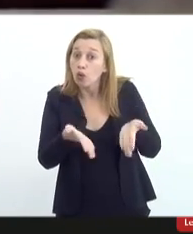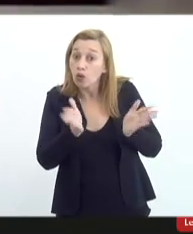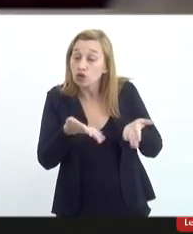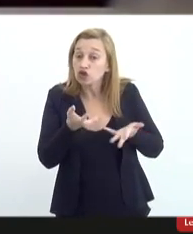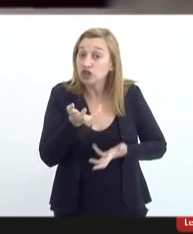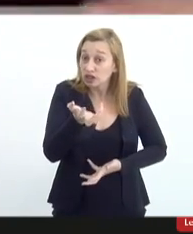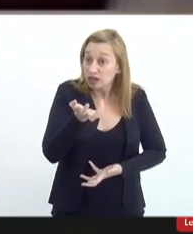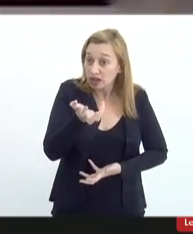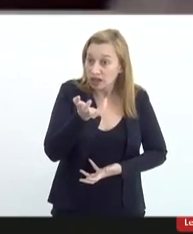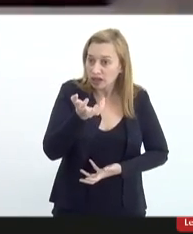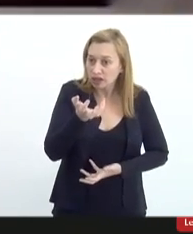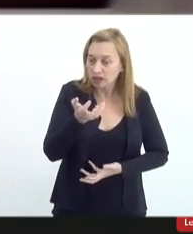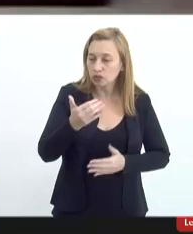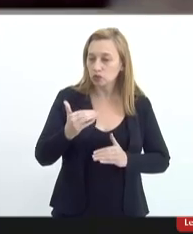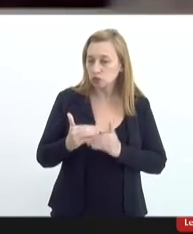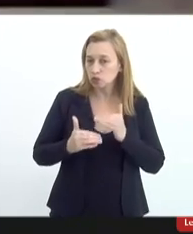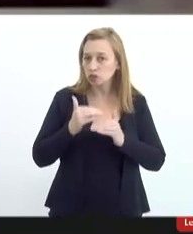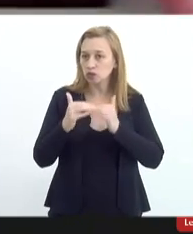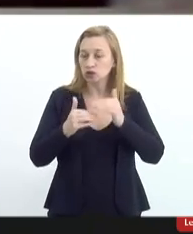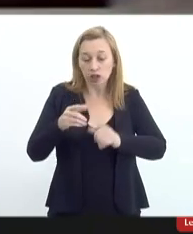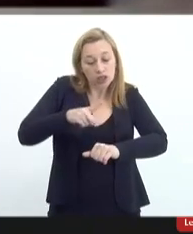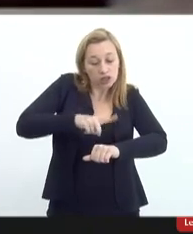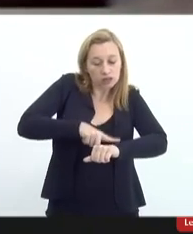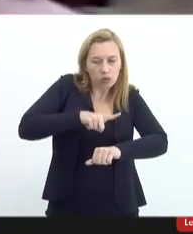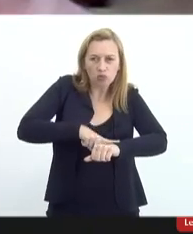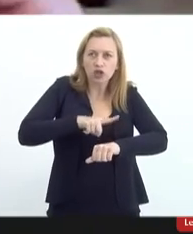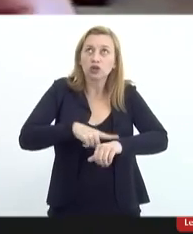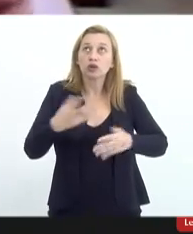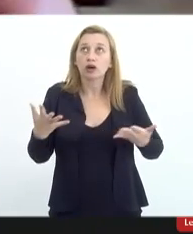requer, nesse avanço, nesse momento de